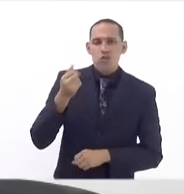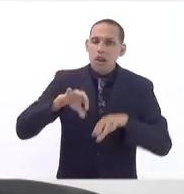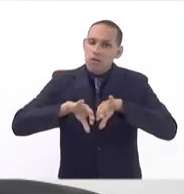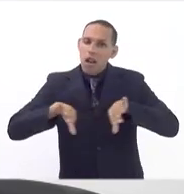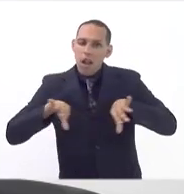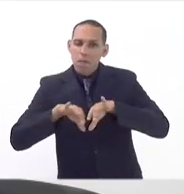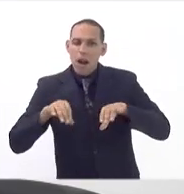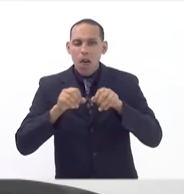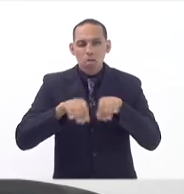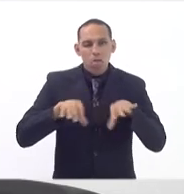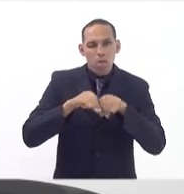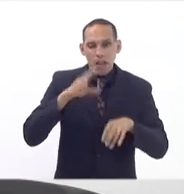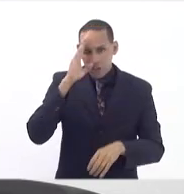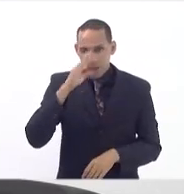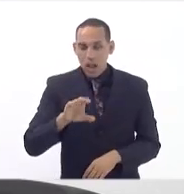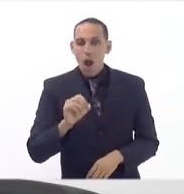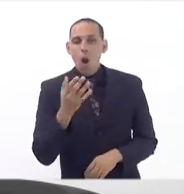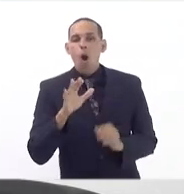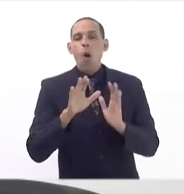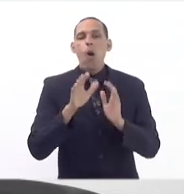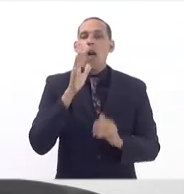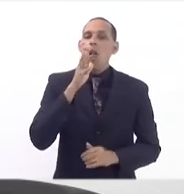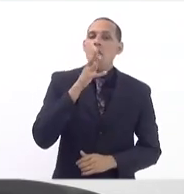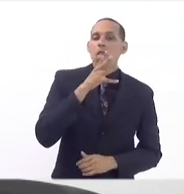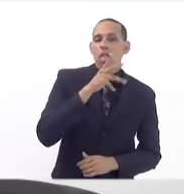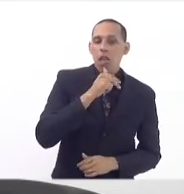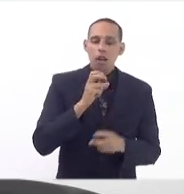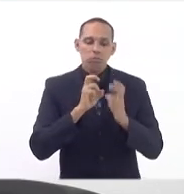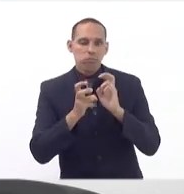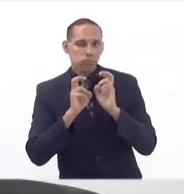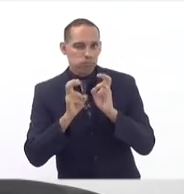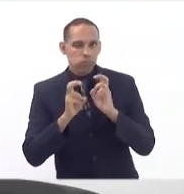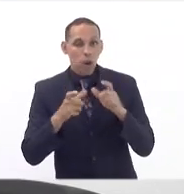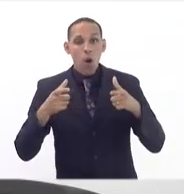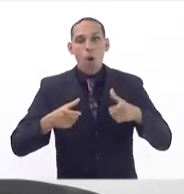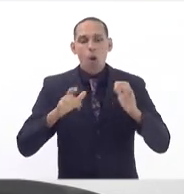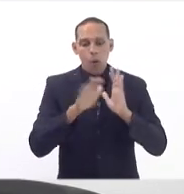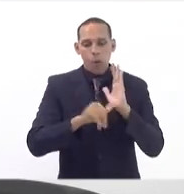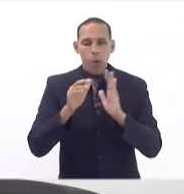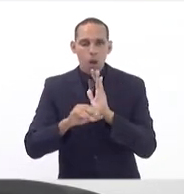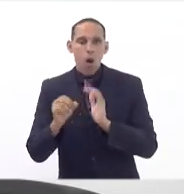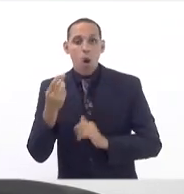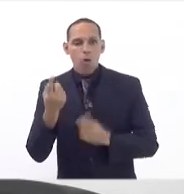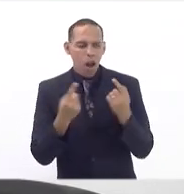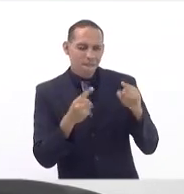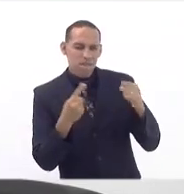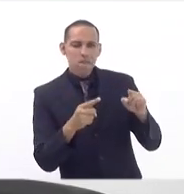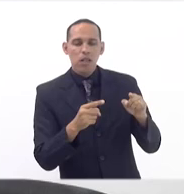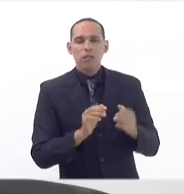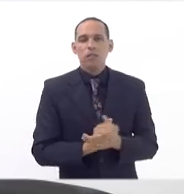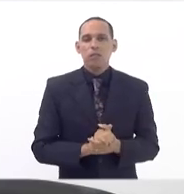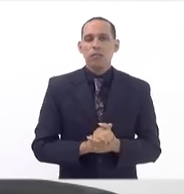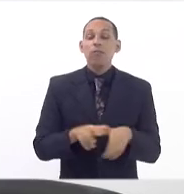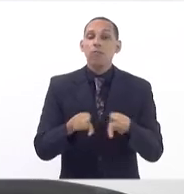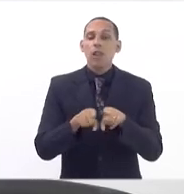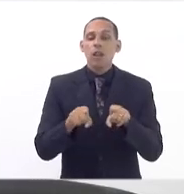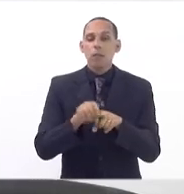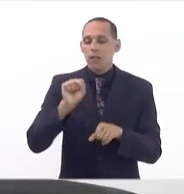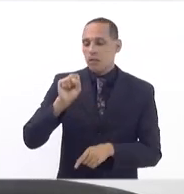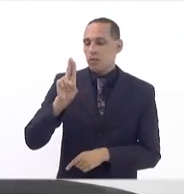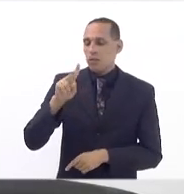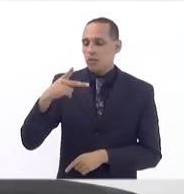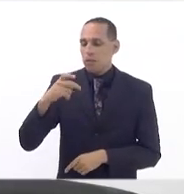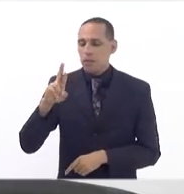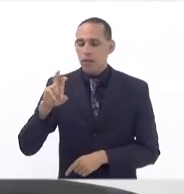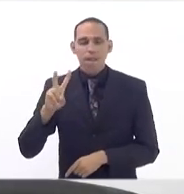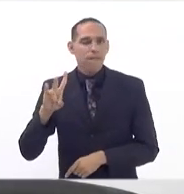prejuízo direto e por demora na operação do trem que houve a curto ou vandalismo considerando que a SuperVia